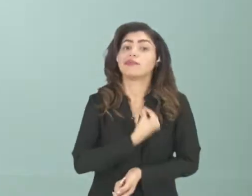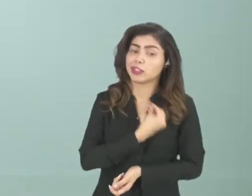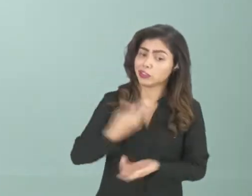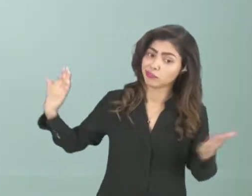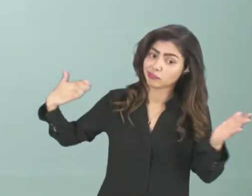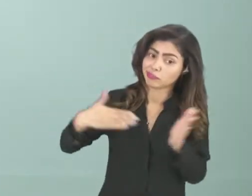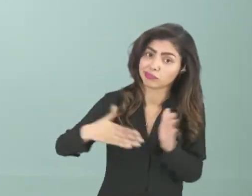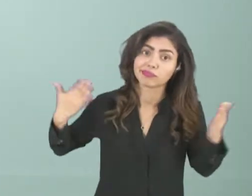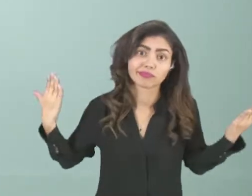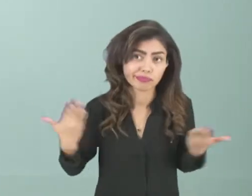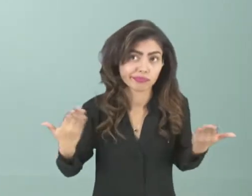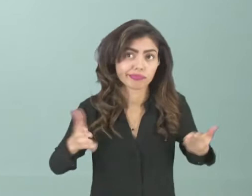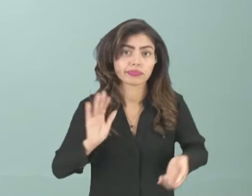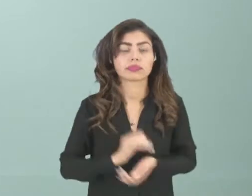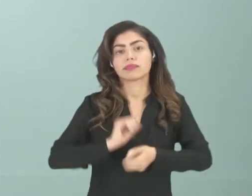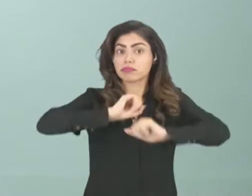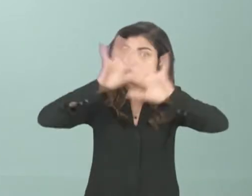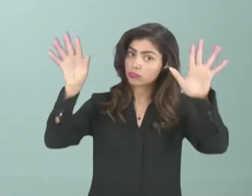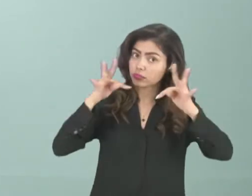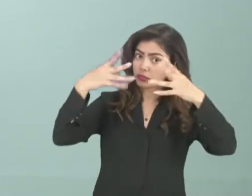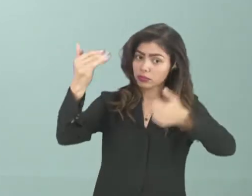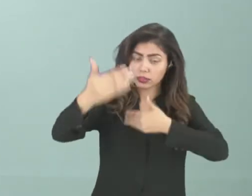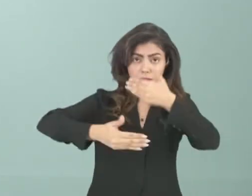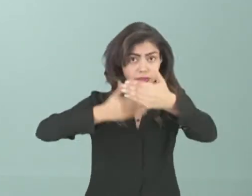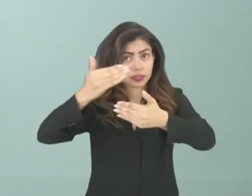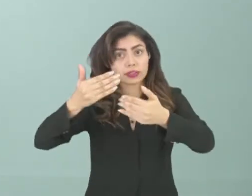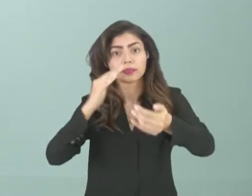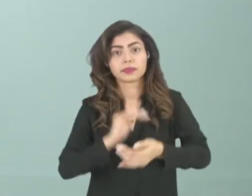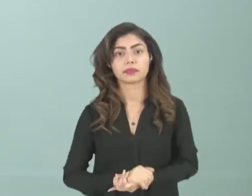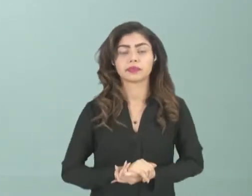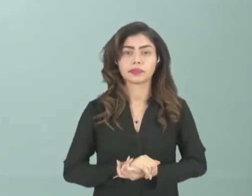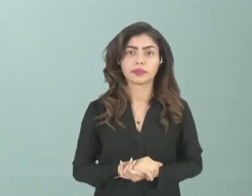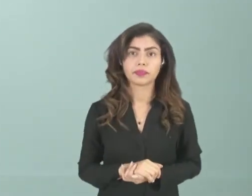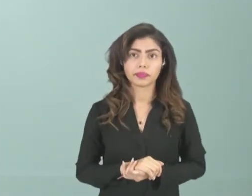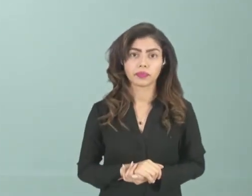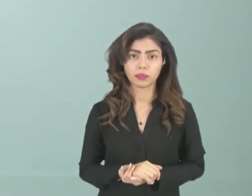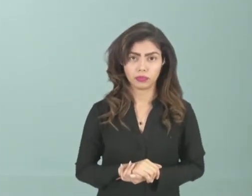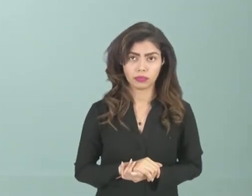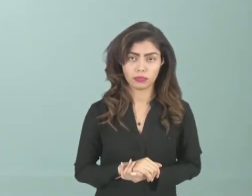presente. Mas que fique claro que esse processo,